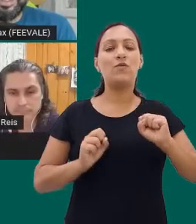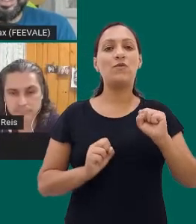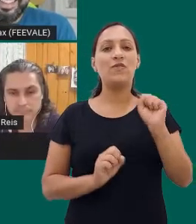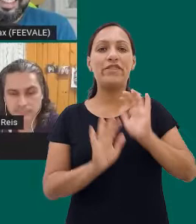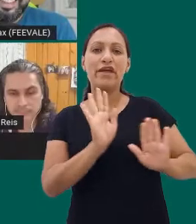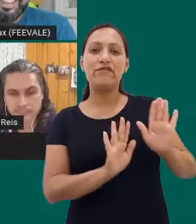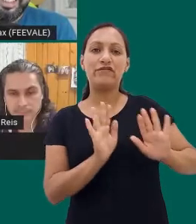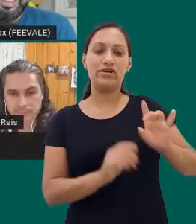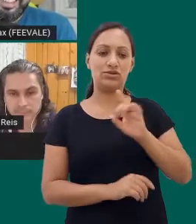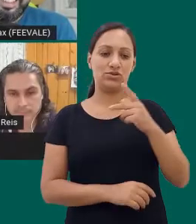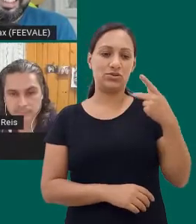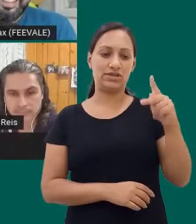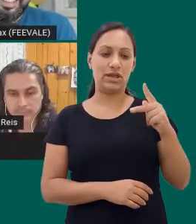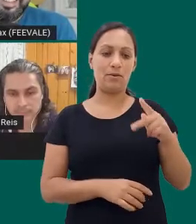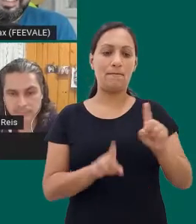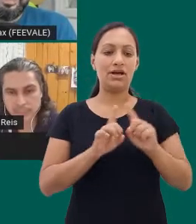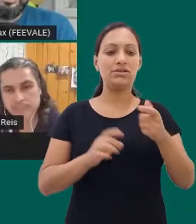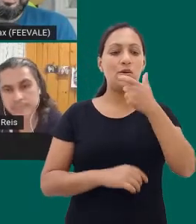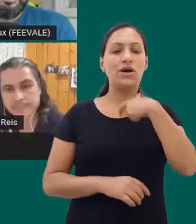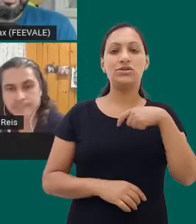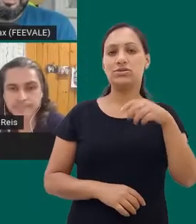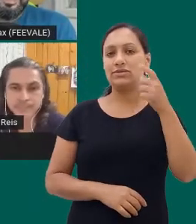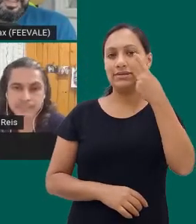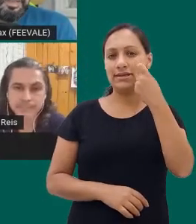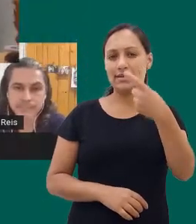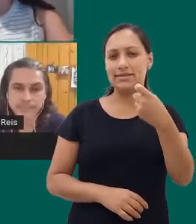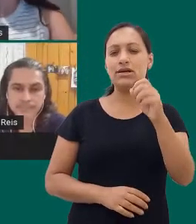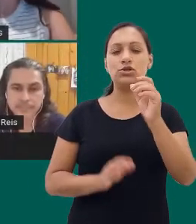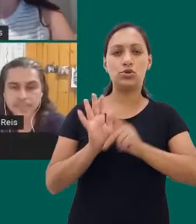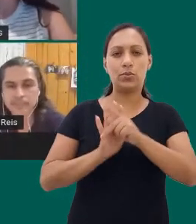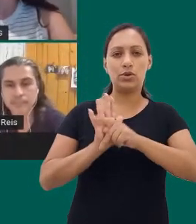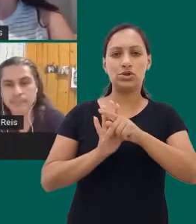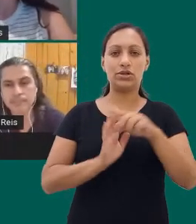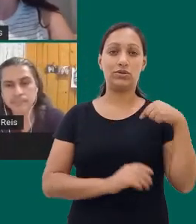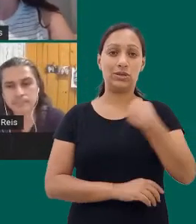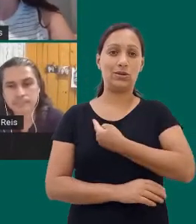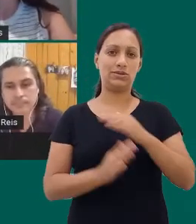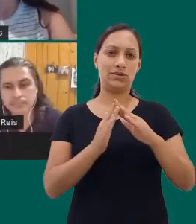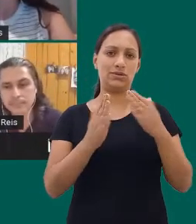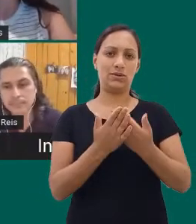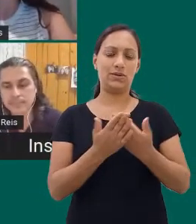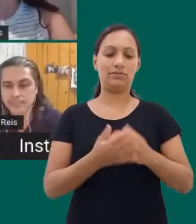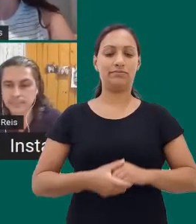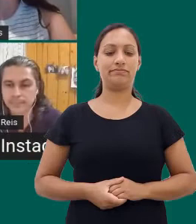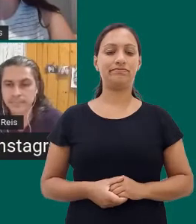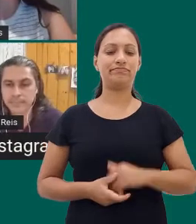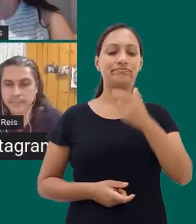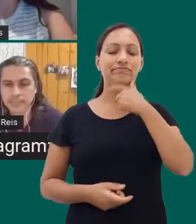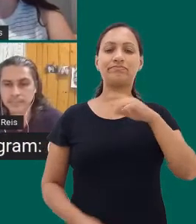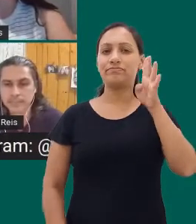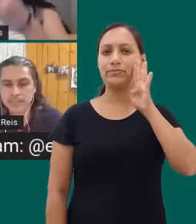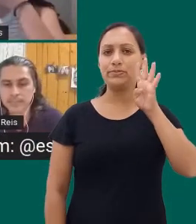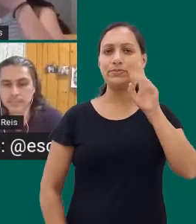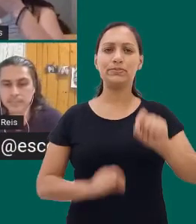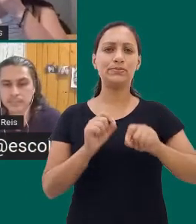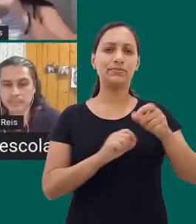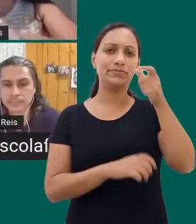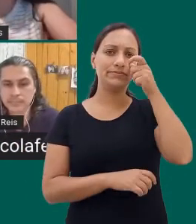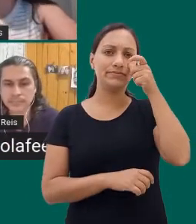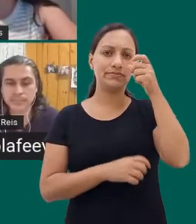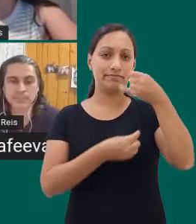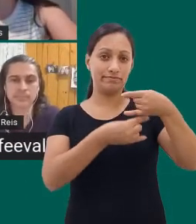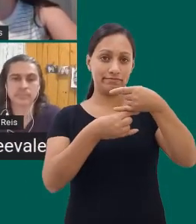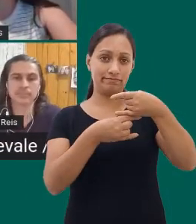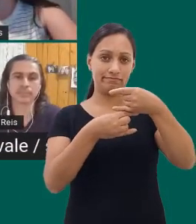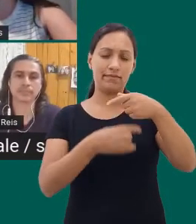mas eu acho um projeto bem interessante na nossa escola. Eu acho super bacana, claro, é que nem eu disse, quem está assistindo a live saiba, eu